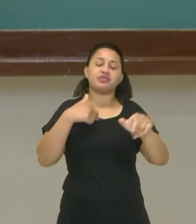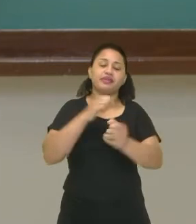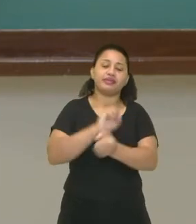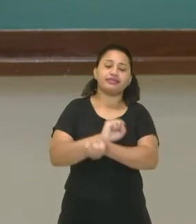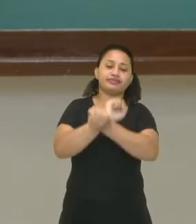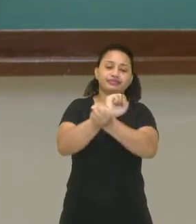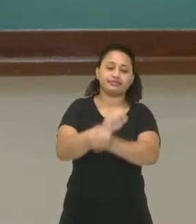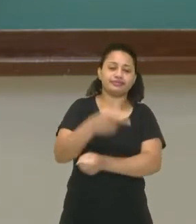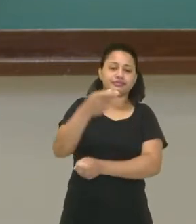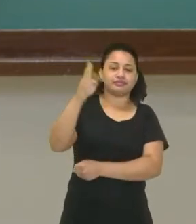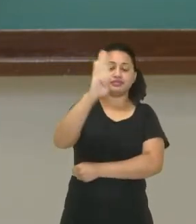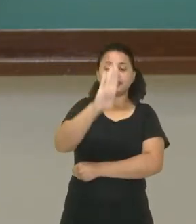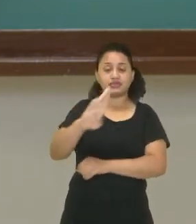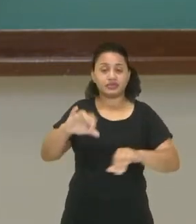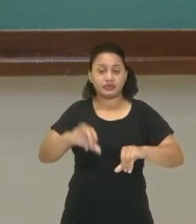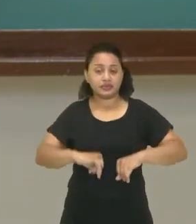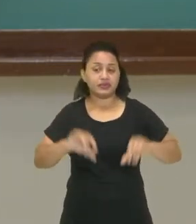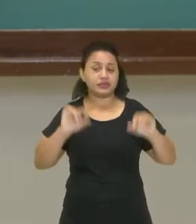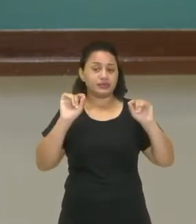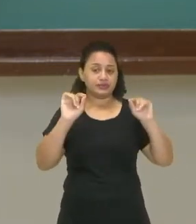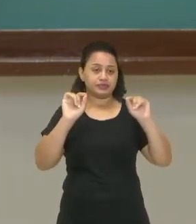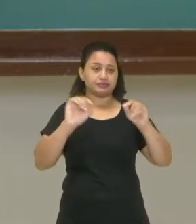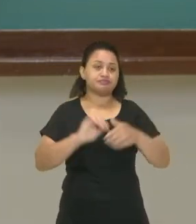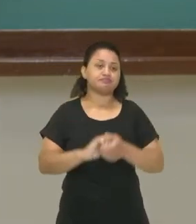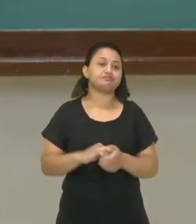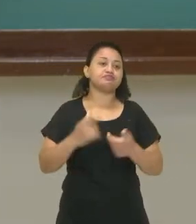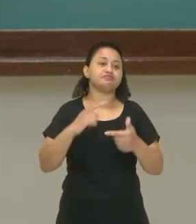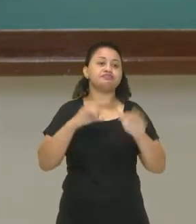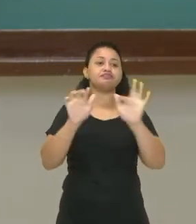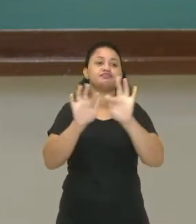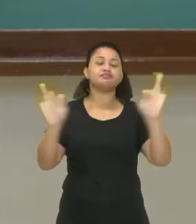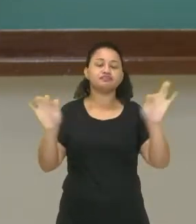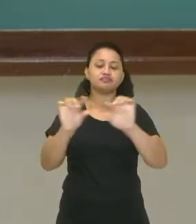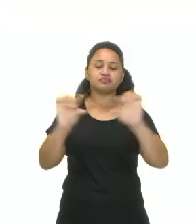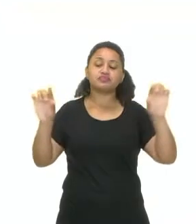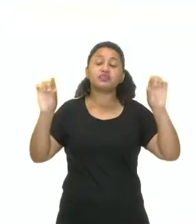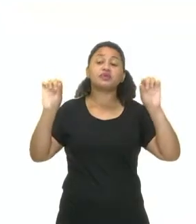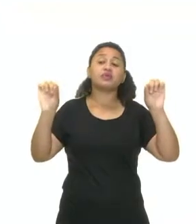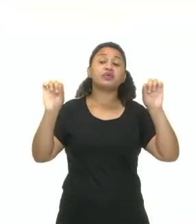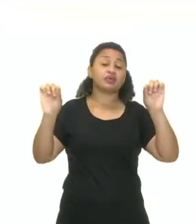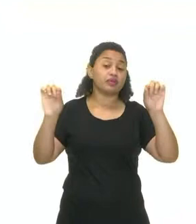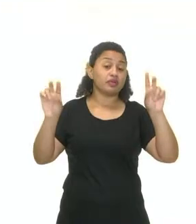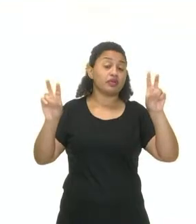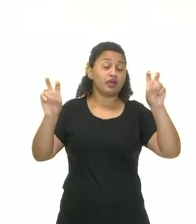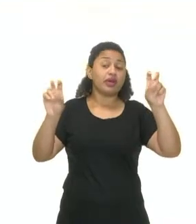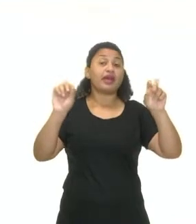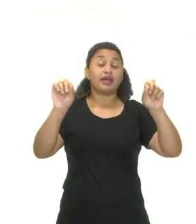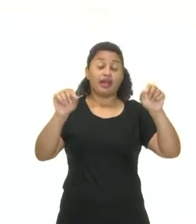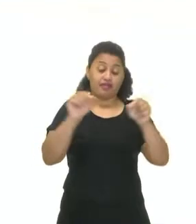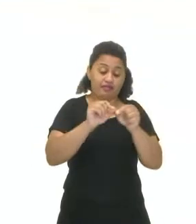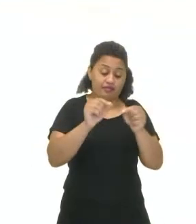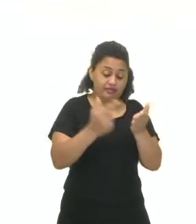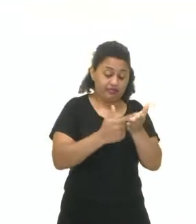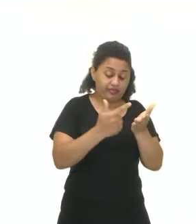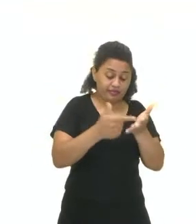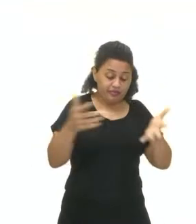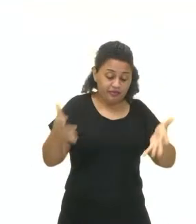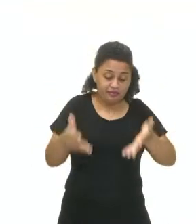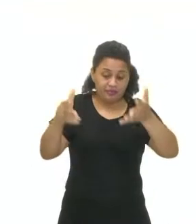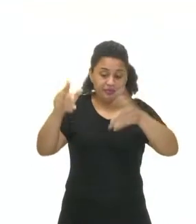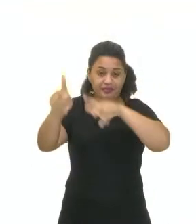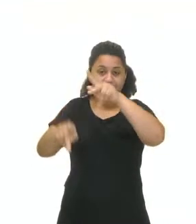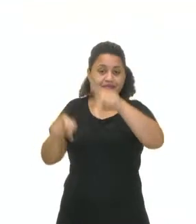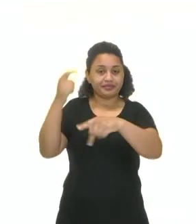escravizados no Brasil. Então, aqui eu tenho uma frase, né? Bendito aquele que semeia livros e faz o povo pensar.